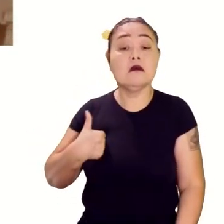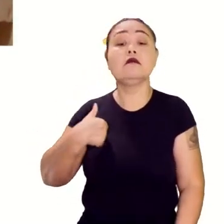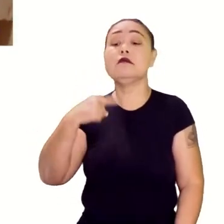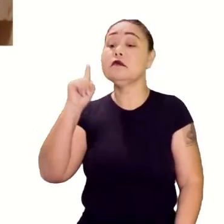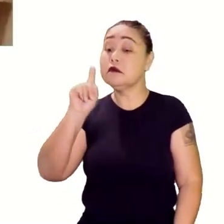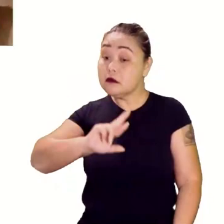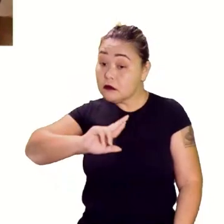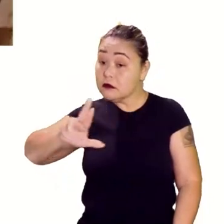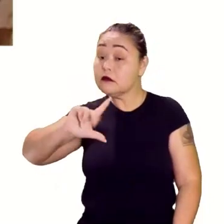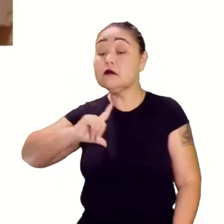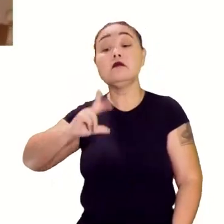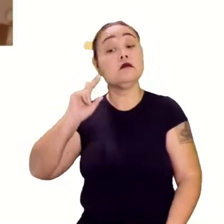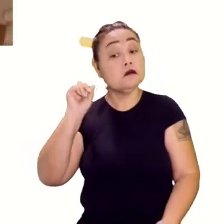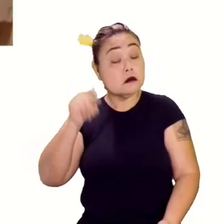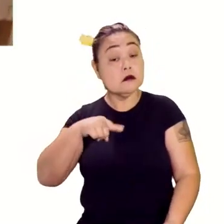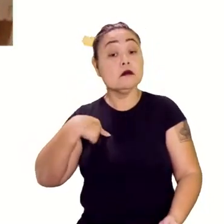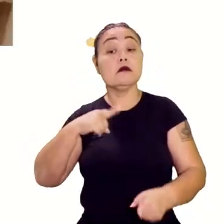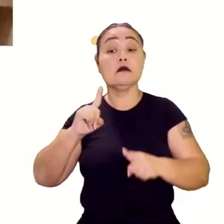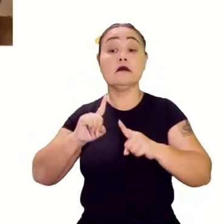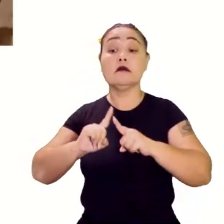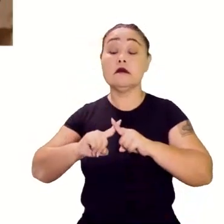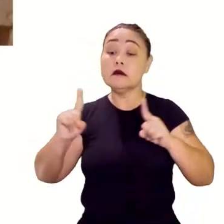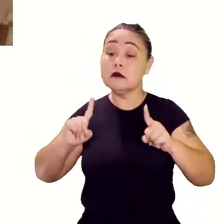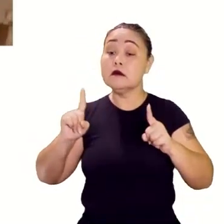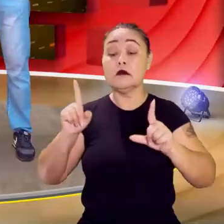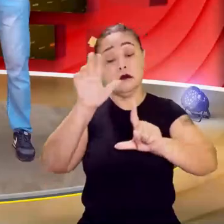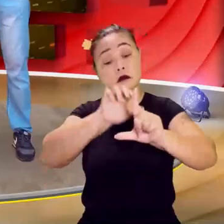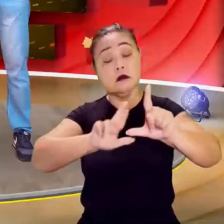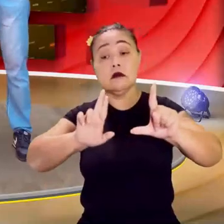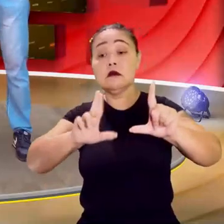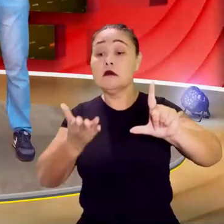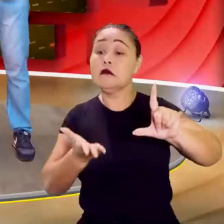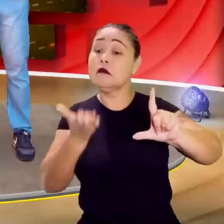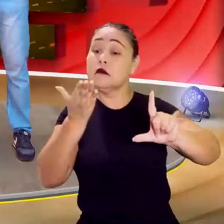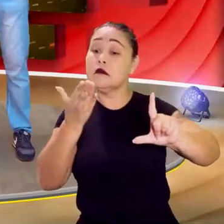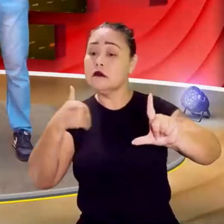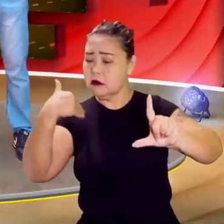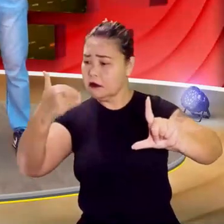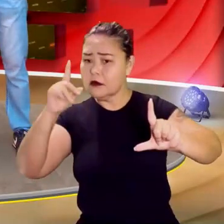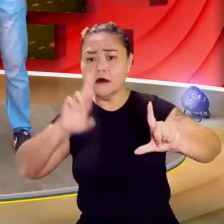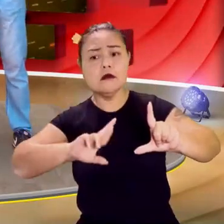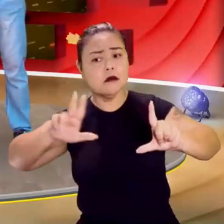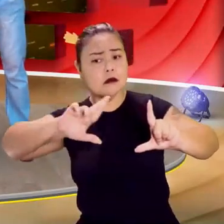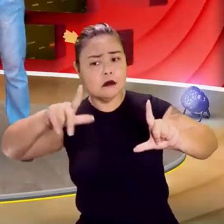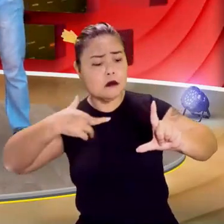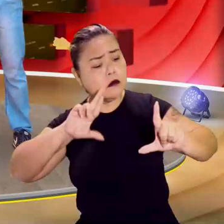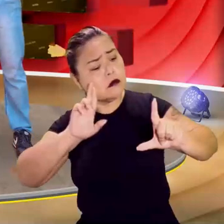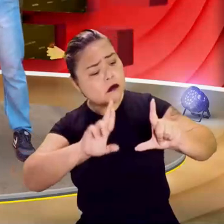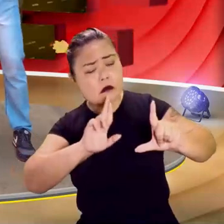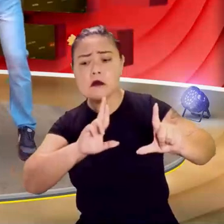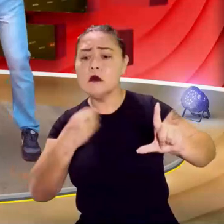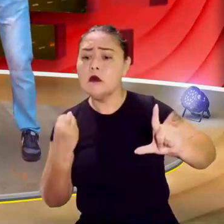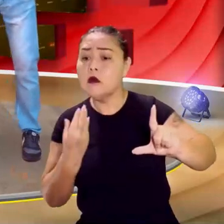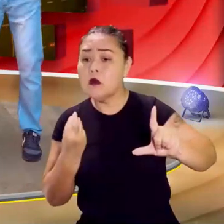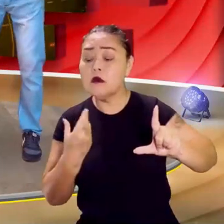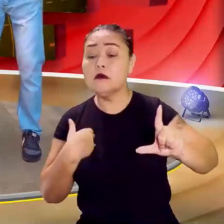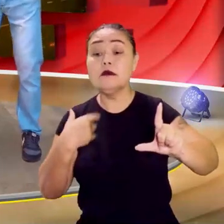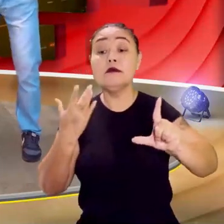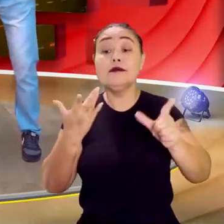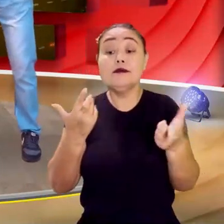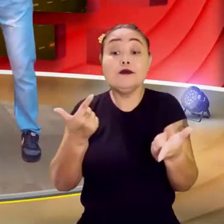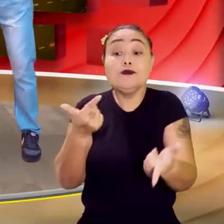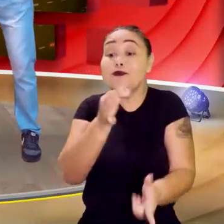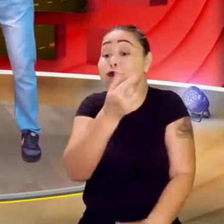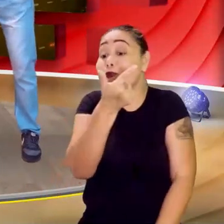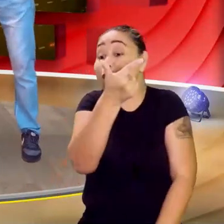processo diferenciado? É mesmo. Então, as aplicações do logaritmo, ela te traz um processo bem diferente de resolução. Mas por quê? Porque não